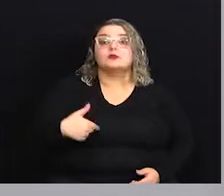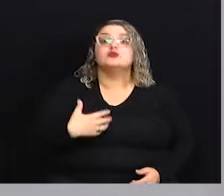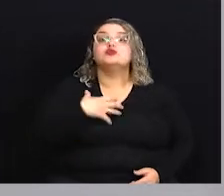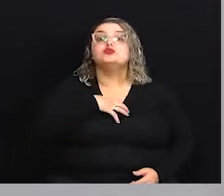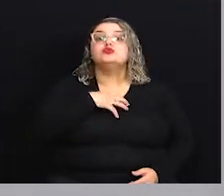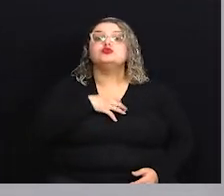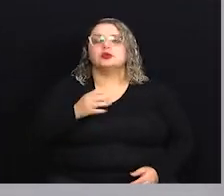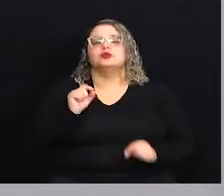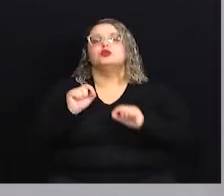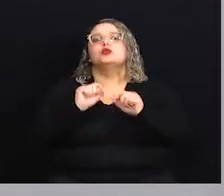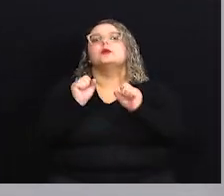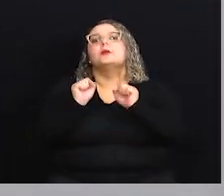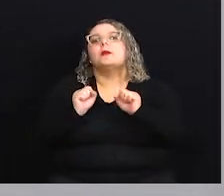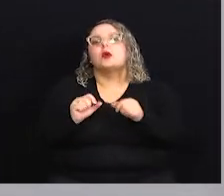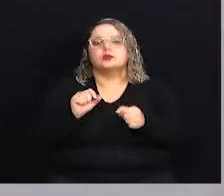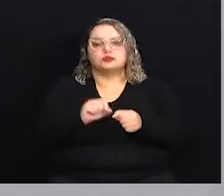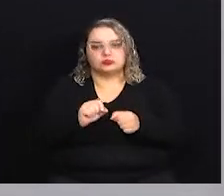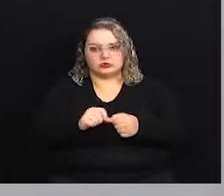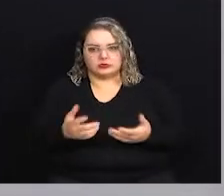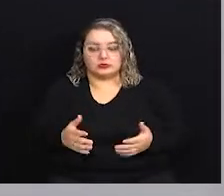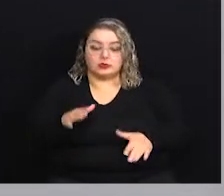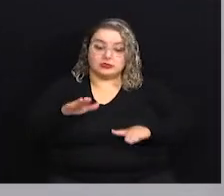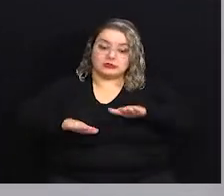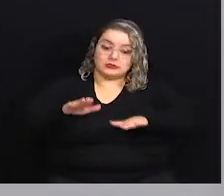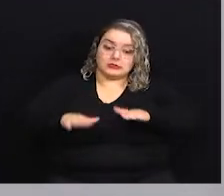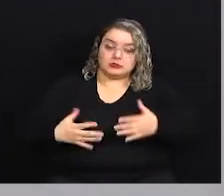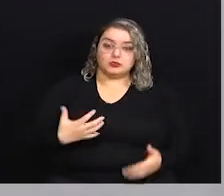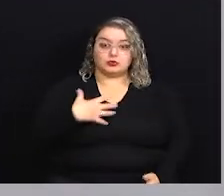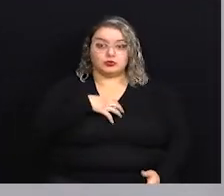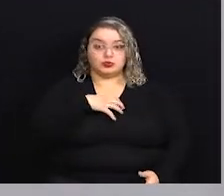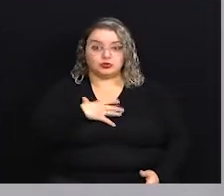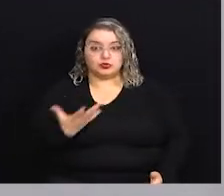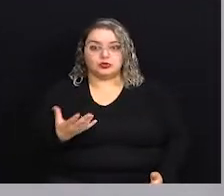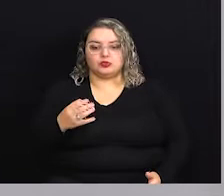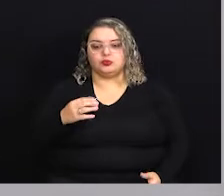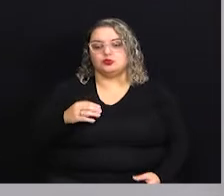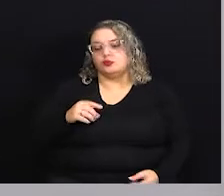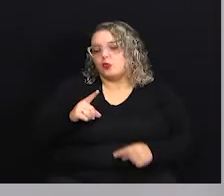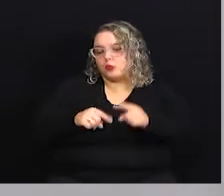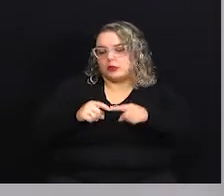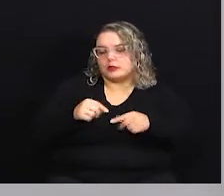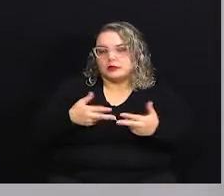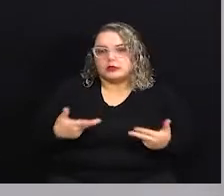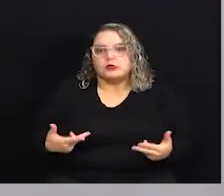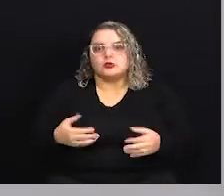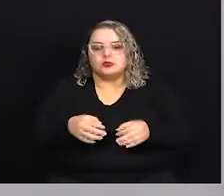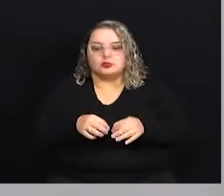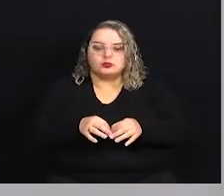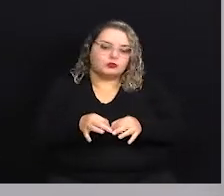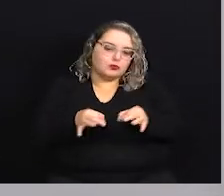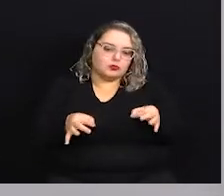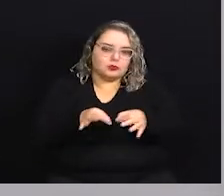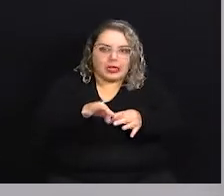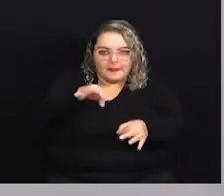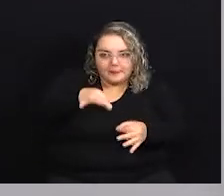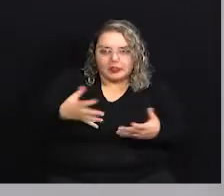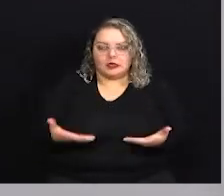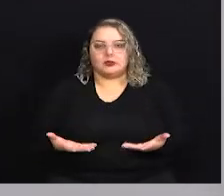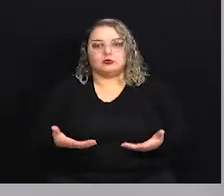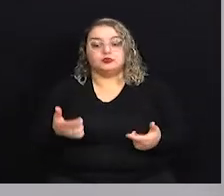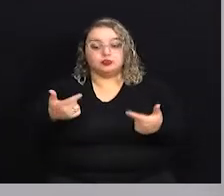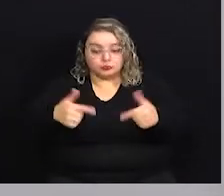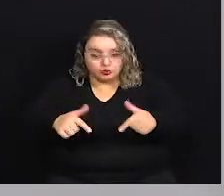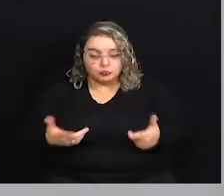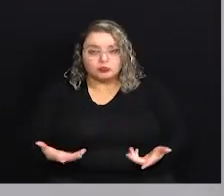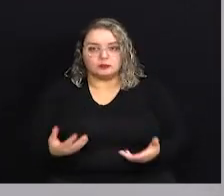proprietário, depois dos exames que a gente vai fazer e o estado do animal, o que a gente pode fazer, tá? Então, dependendo do seu formato do objeto, do